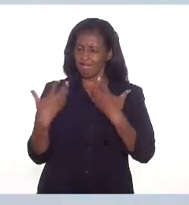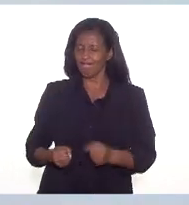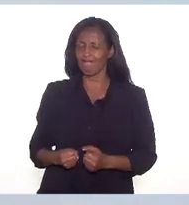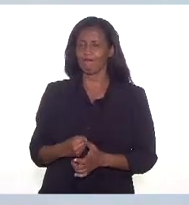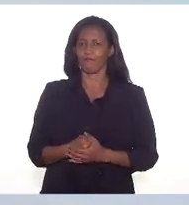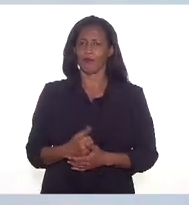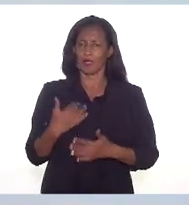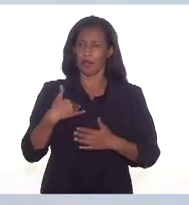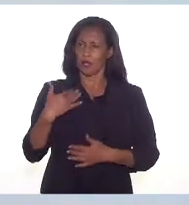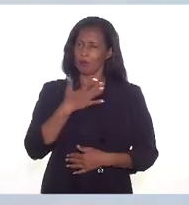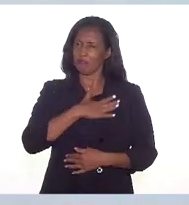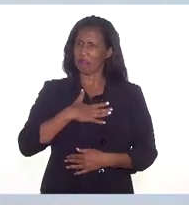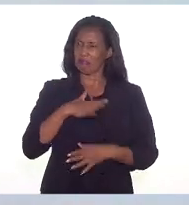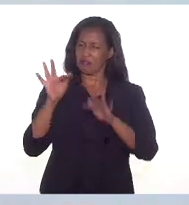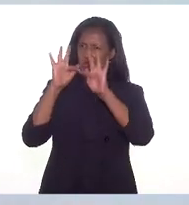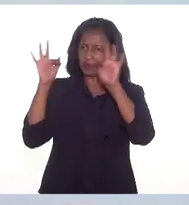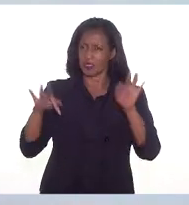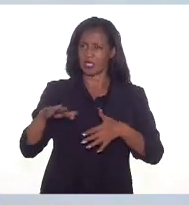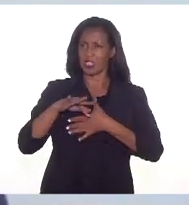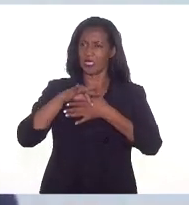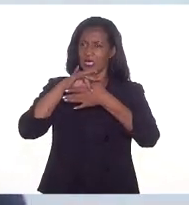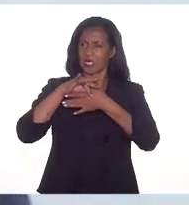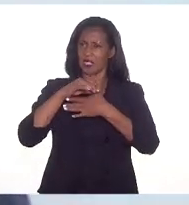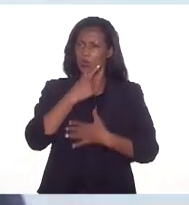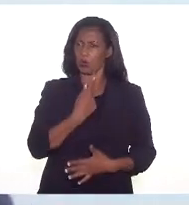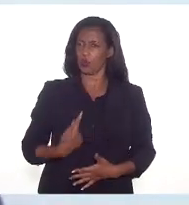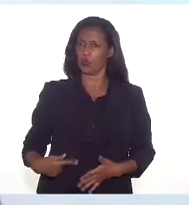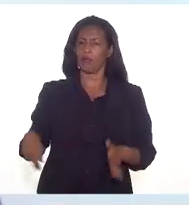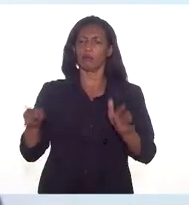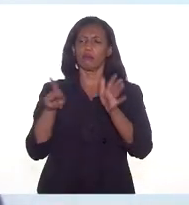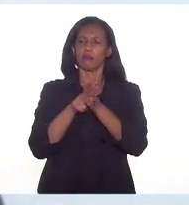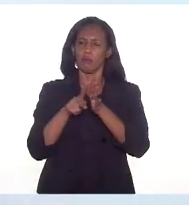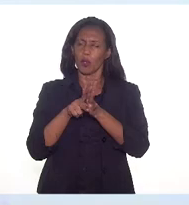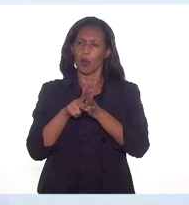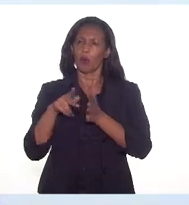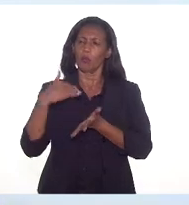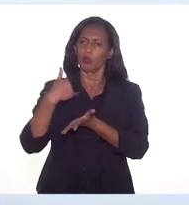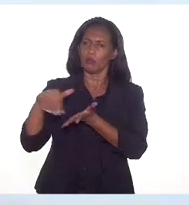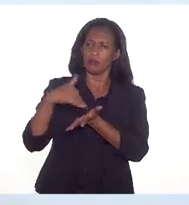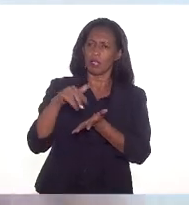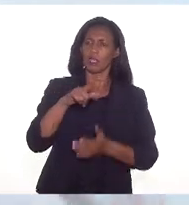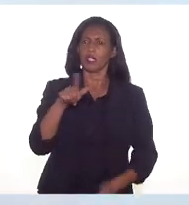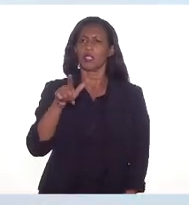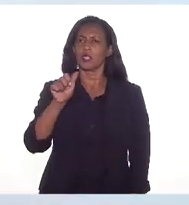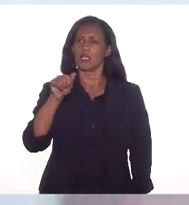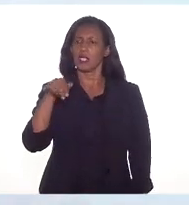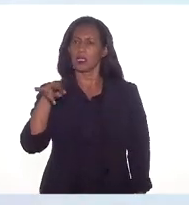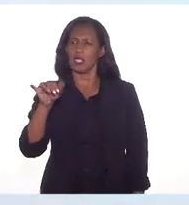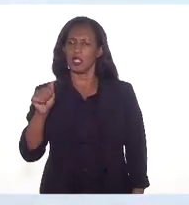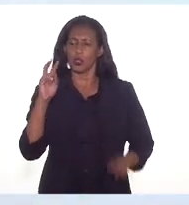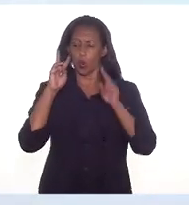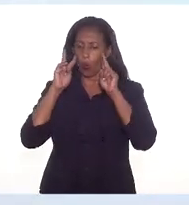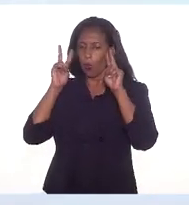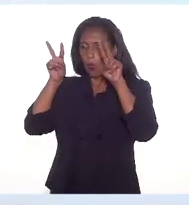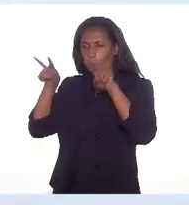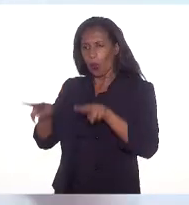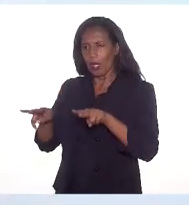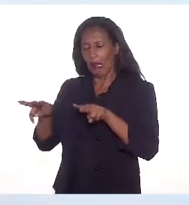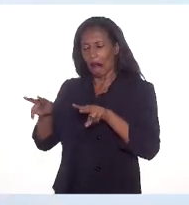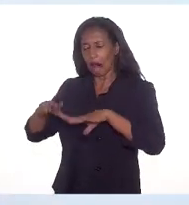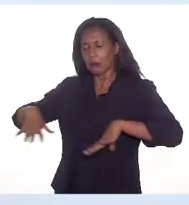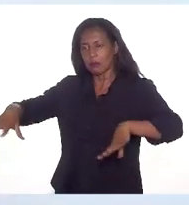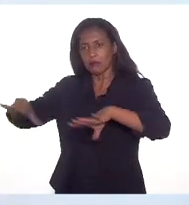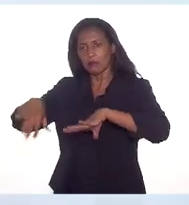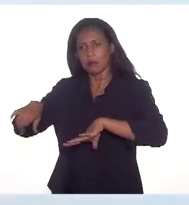aqui com o líder do governo e com o próprio secretário Zanit refletindo sobre a necessidade de um olhar para o servidor público,